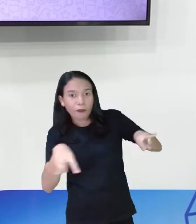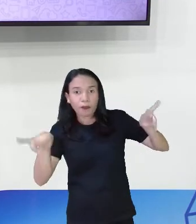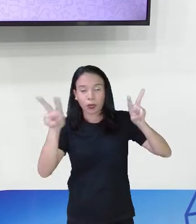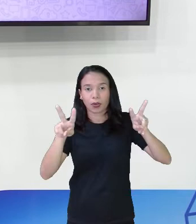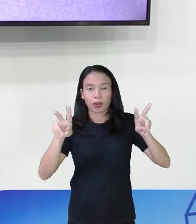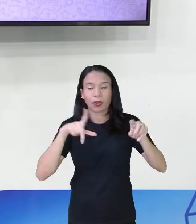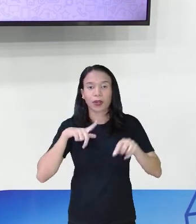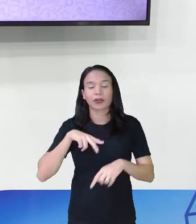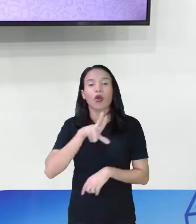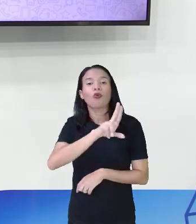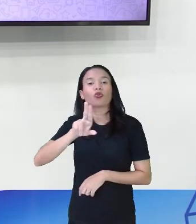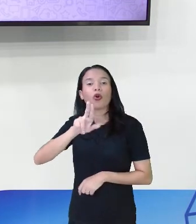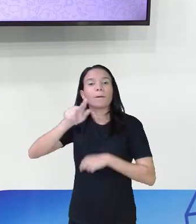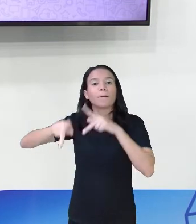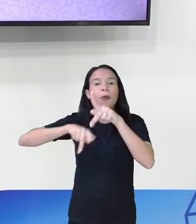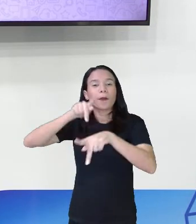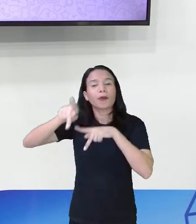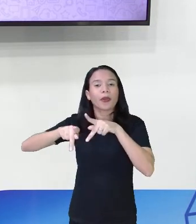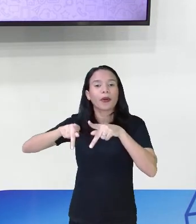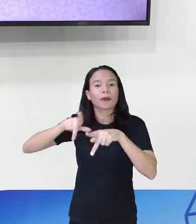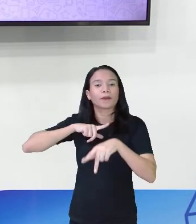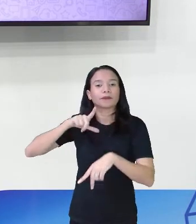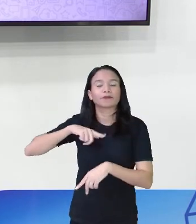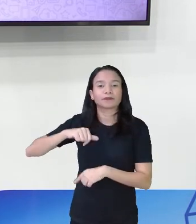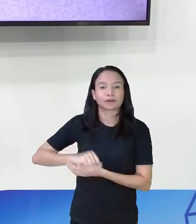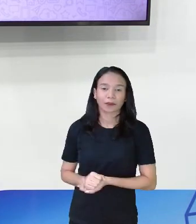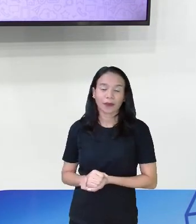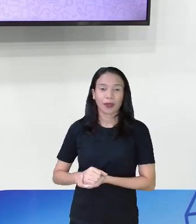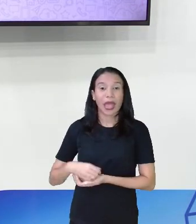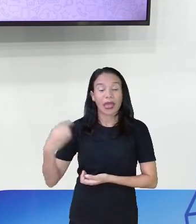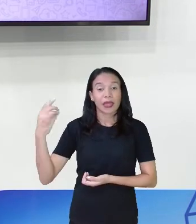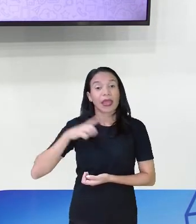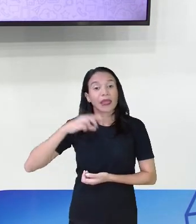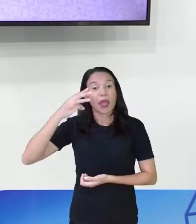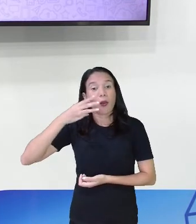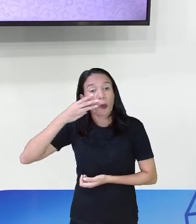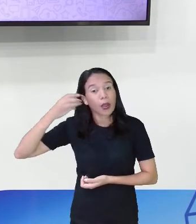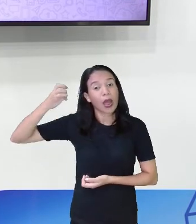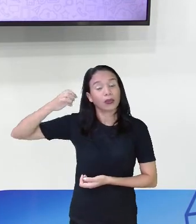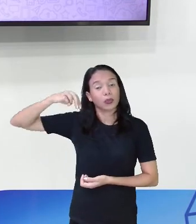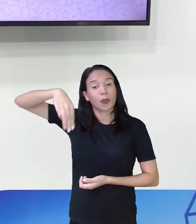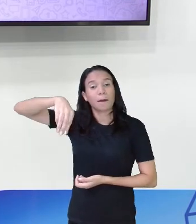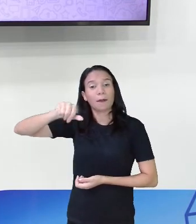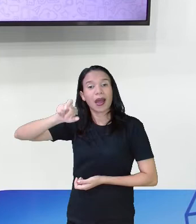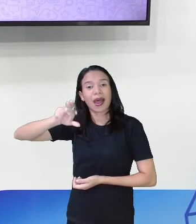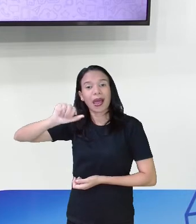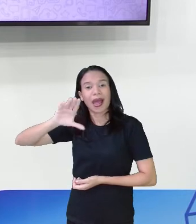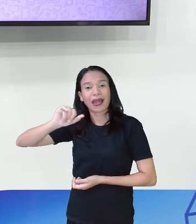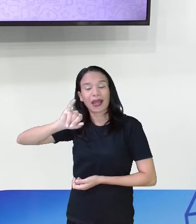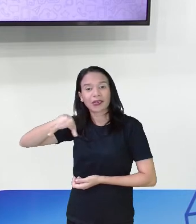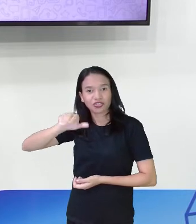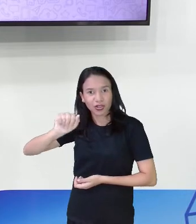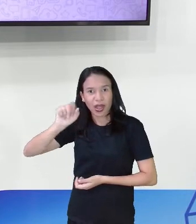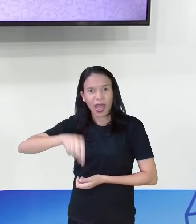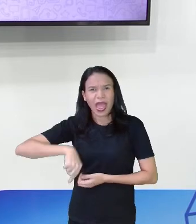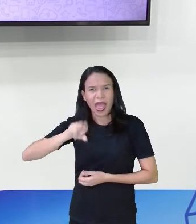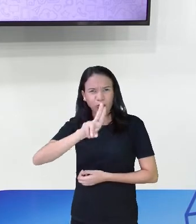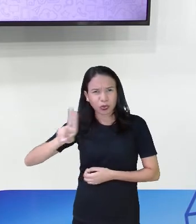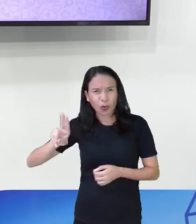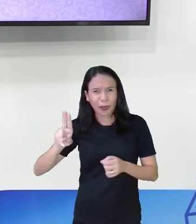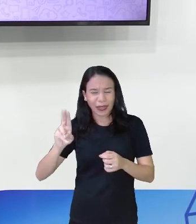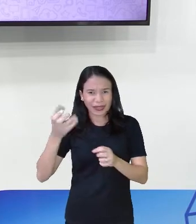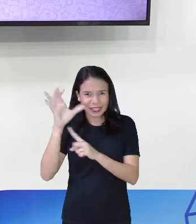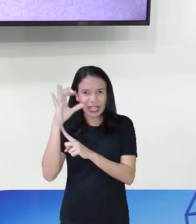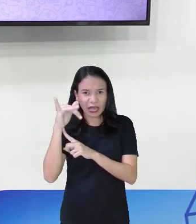nome popular, que é como a gente conhece aqui, no caso, gato maracajá, mas tem o nome científico dele. Geralmente é um nome grande, um